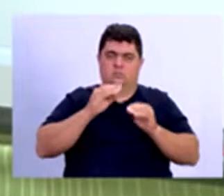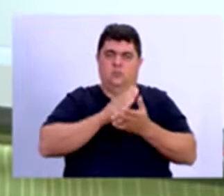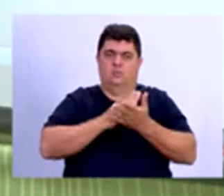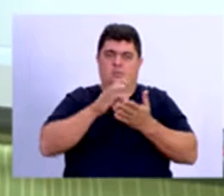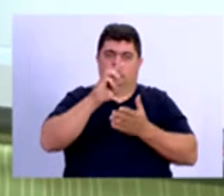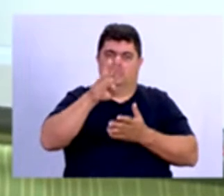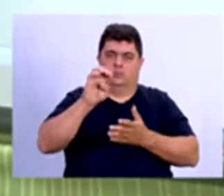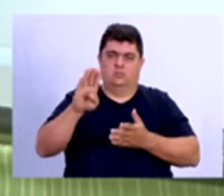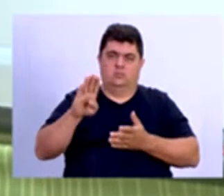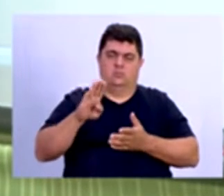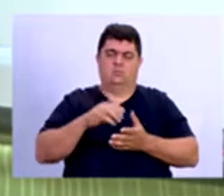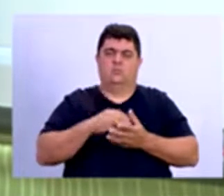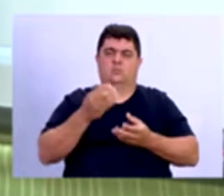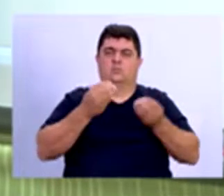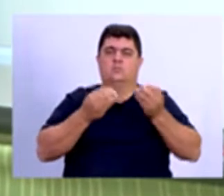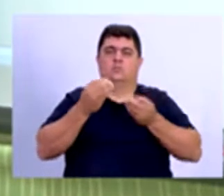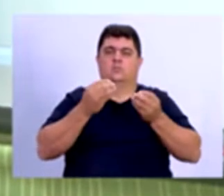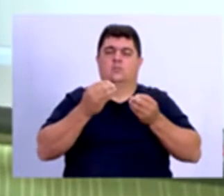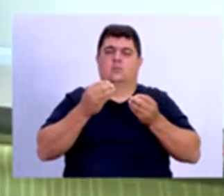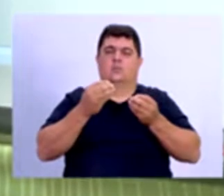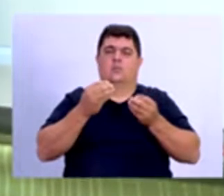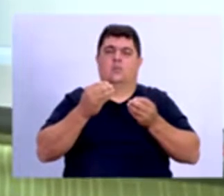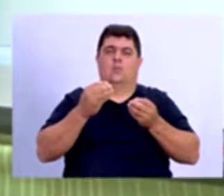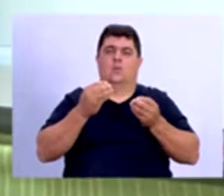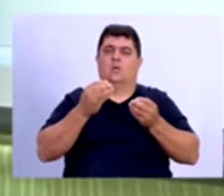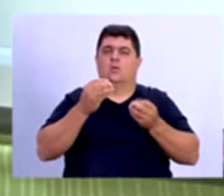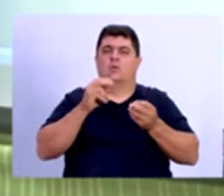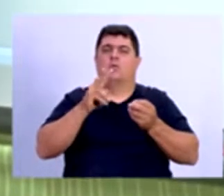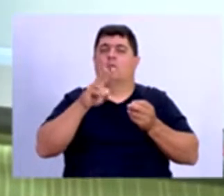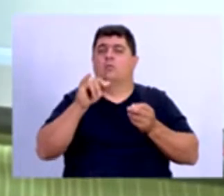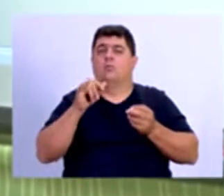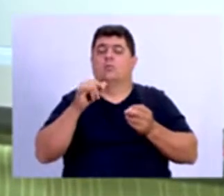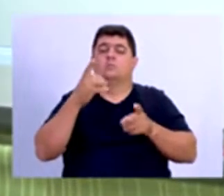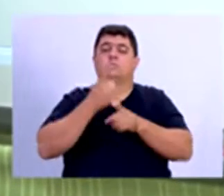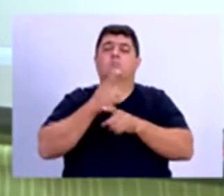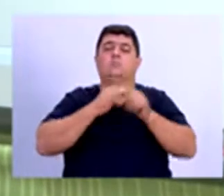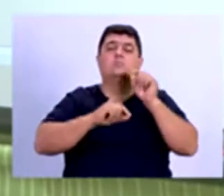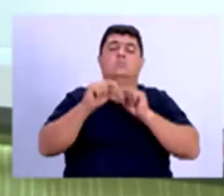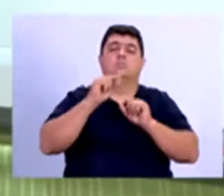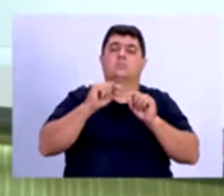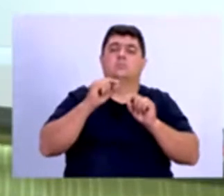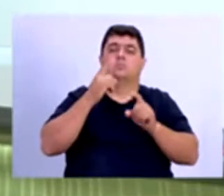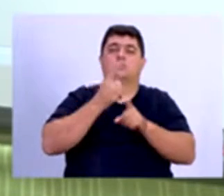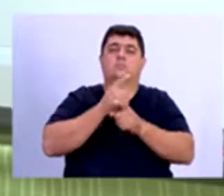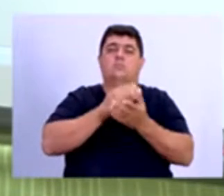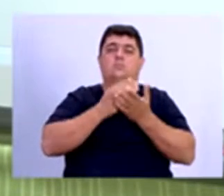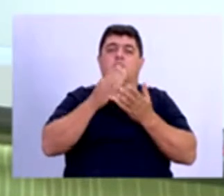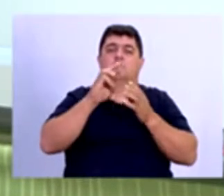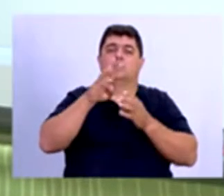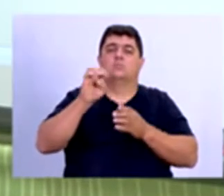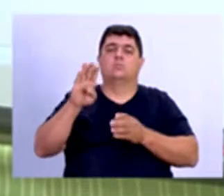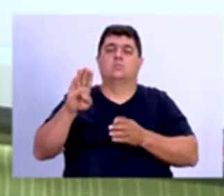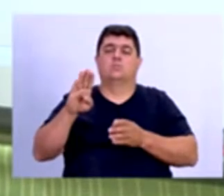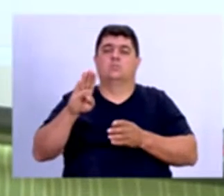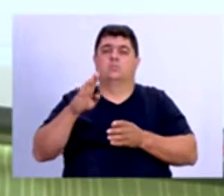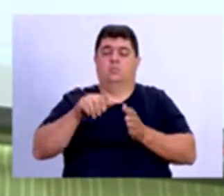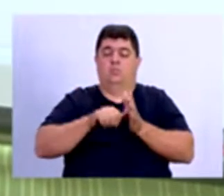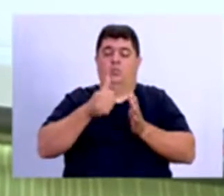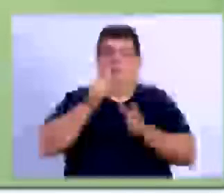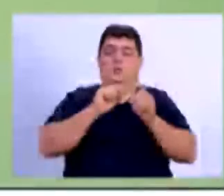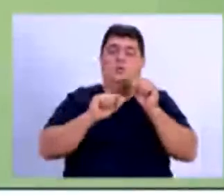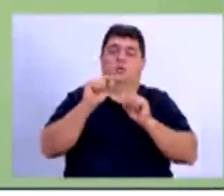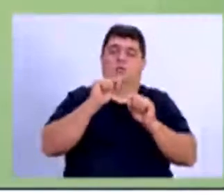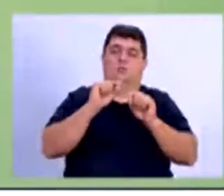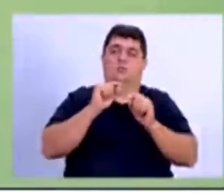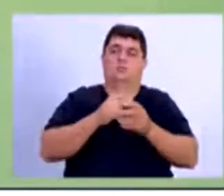e quais foram esses tópicos que você vai encontrar nesses tópicos de introdução à web o primeiro deles